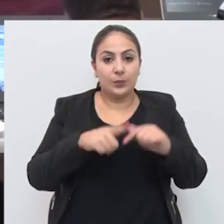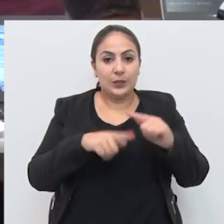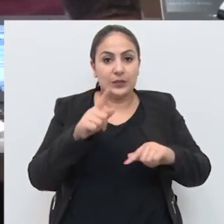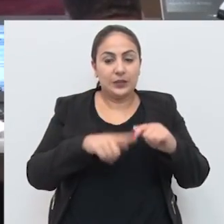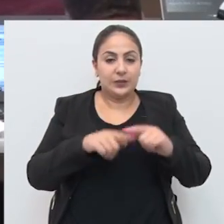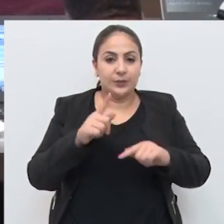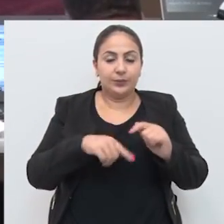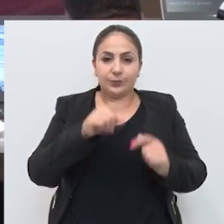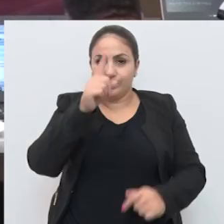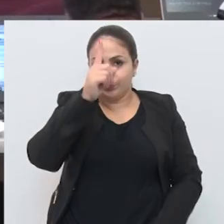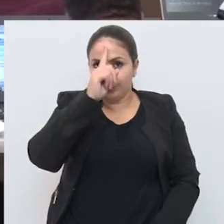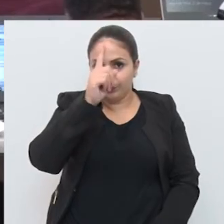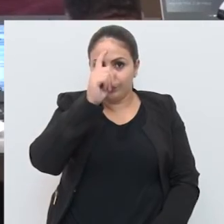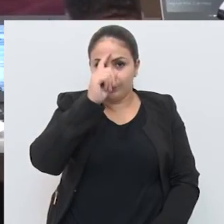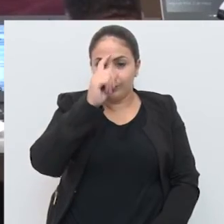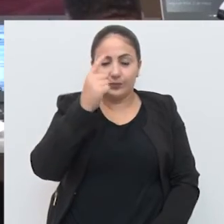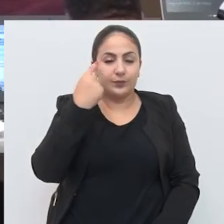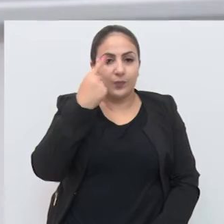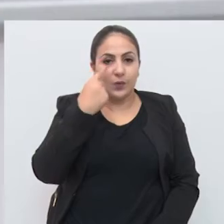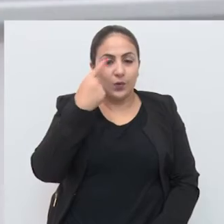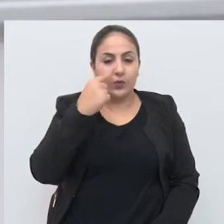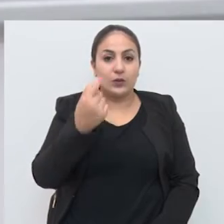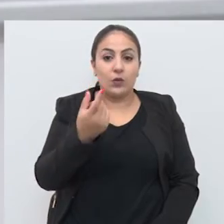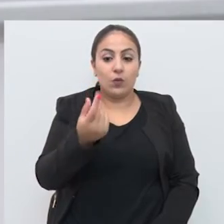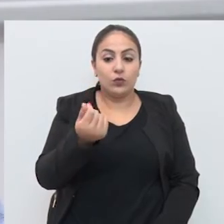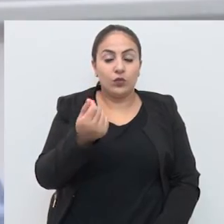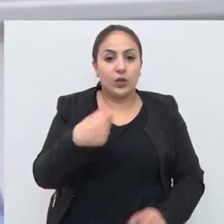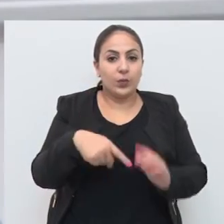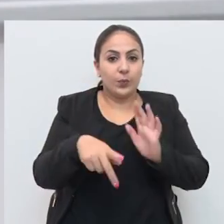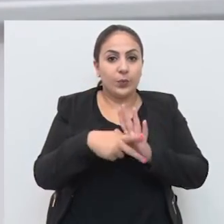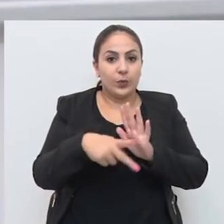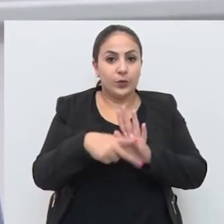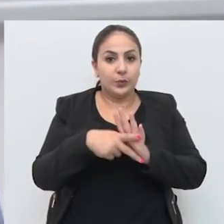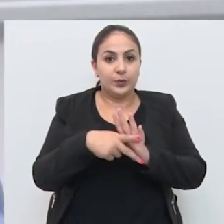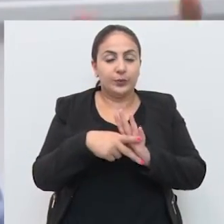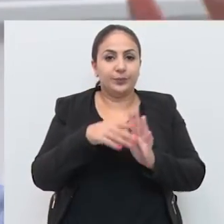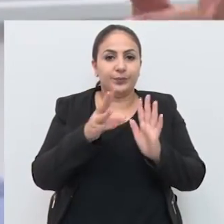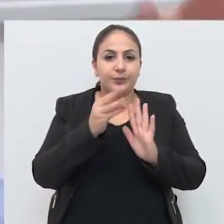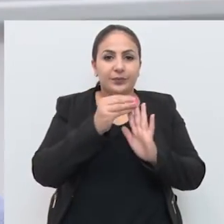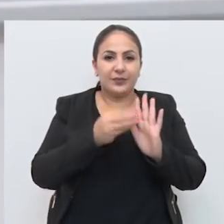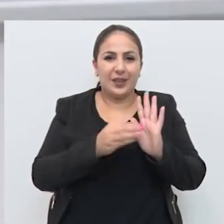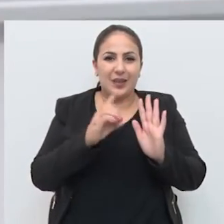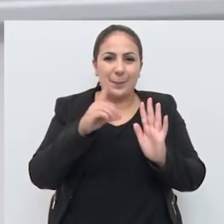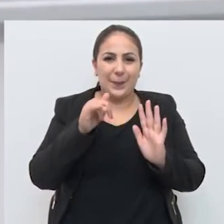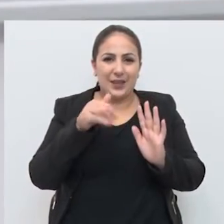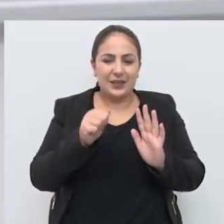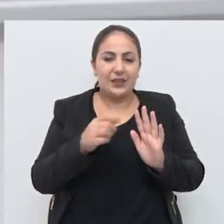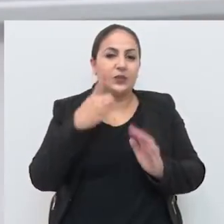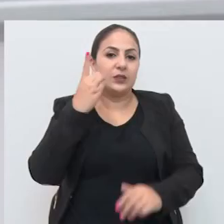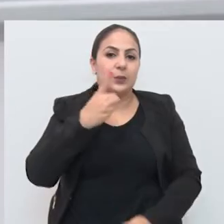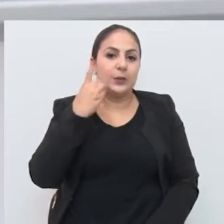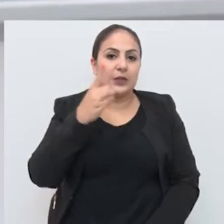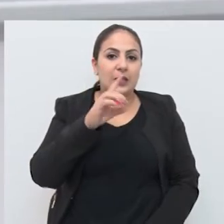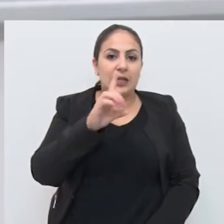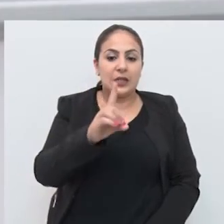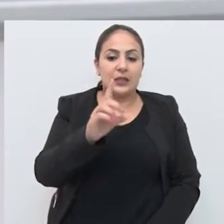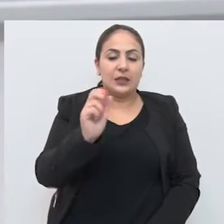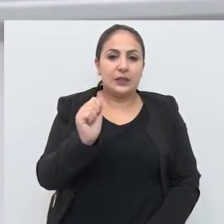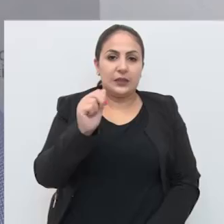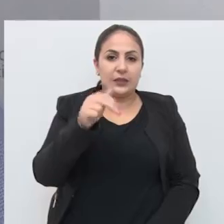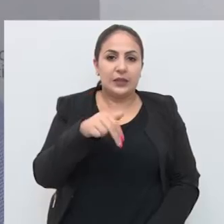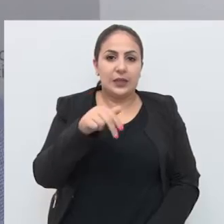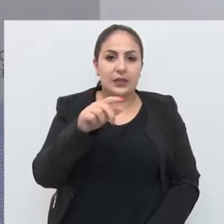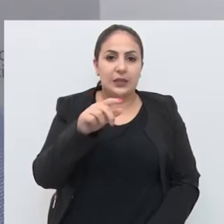novos equipamentos do Hospital de Olhos. O recurso é proveniente de uma emenda parlamentar do deputado